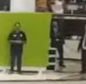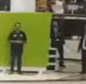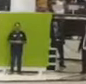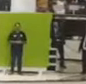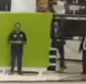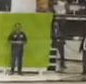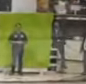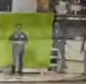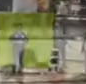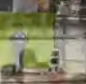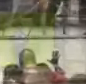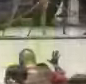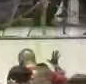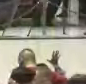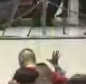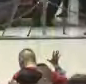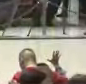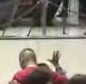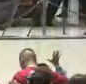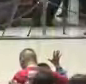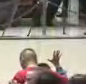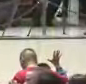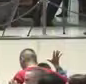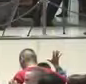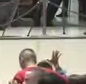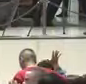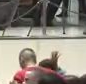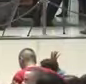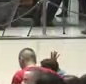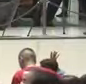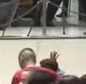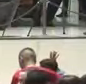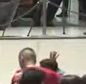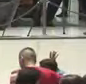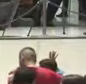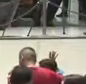Está vindo a décima primeira. Se afaste. Chegue mais.